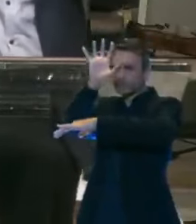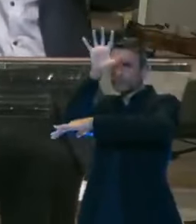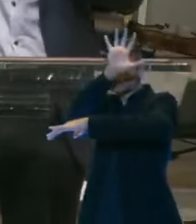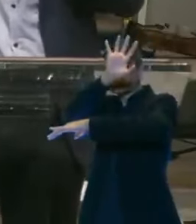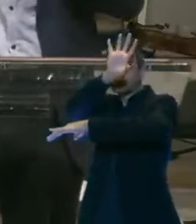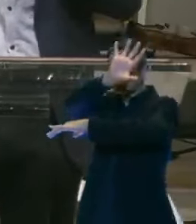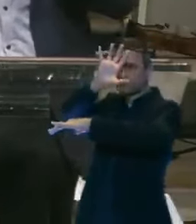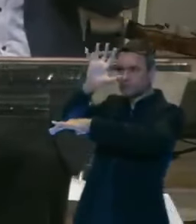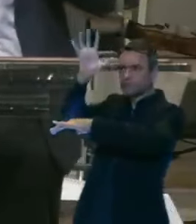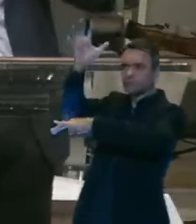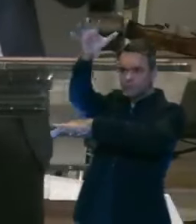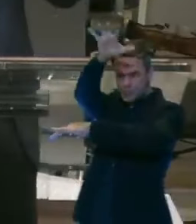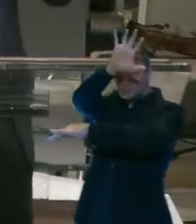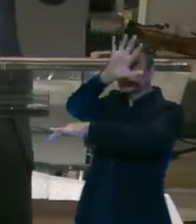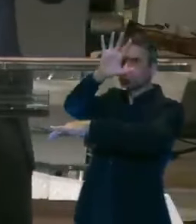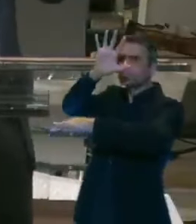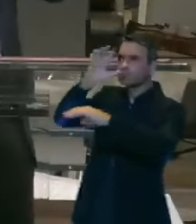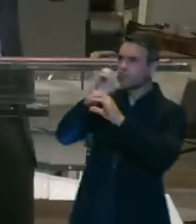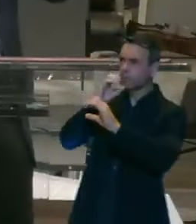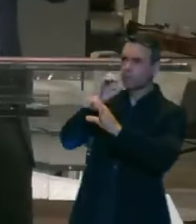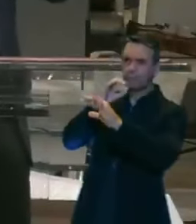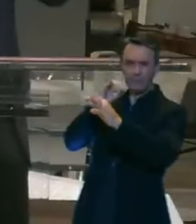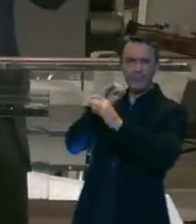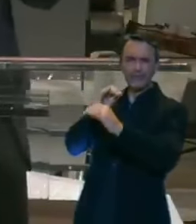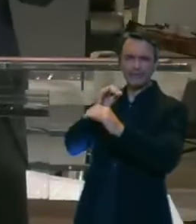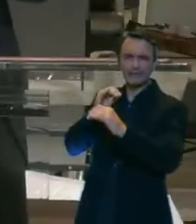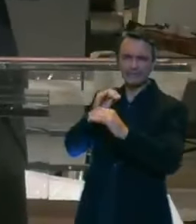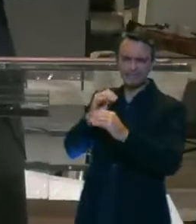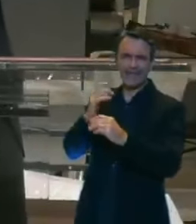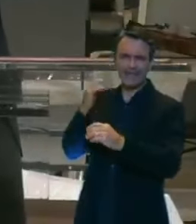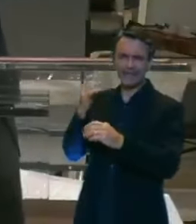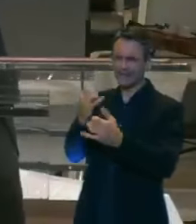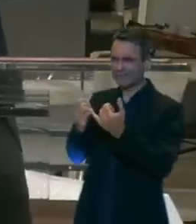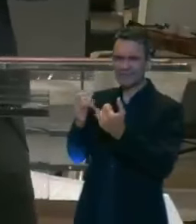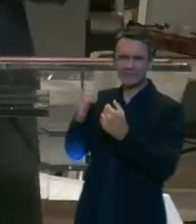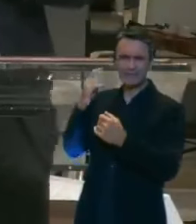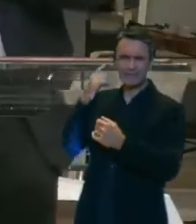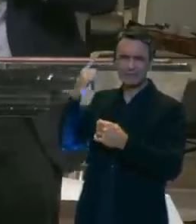um forte som de trombeta, uma buzina que não parava.